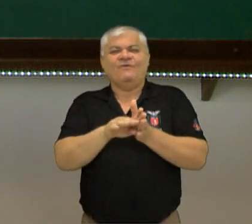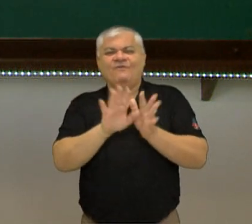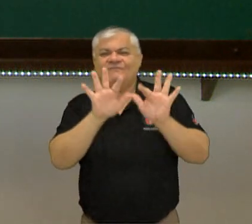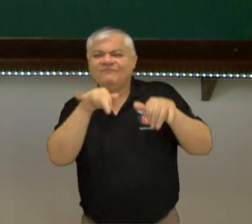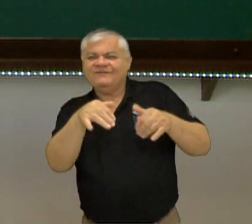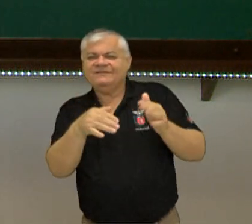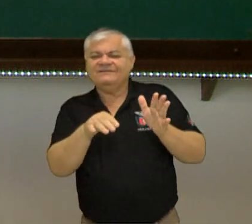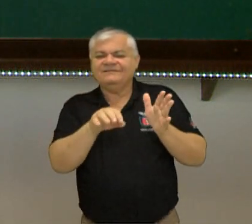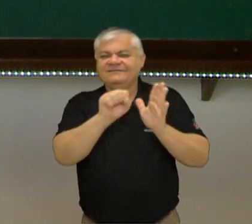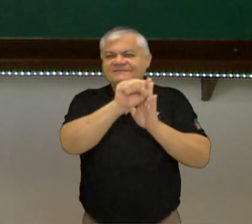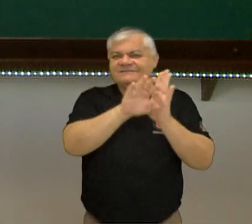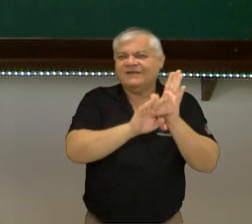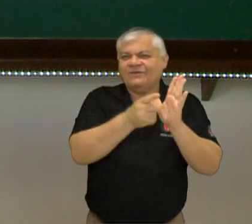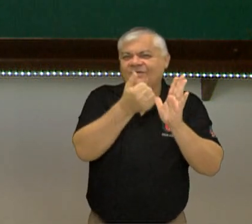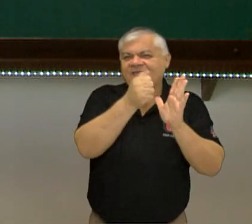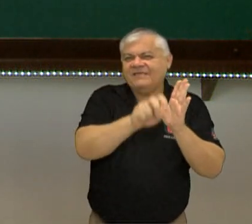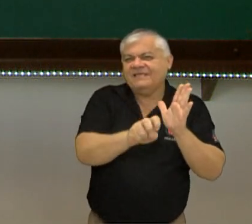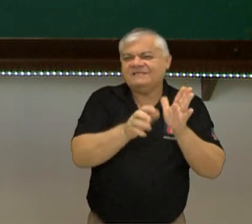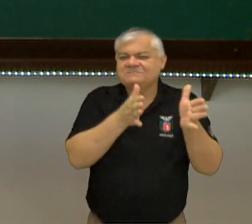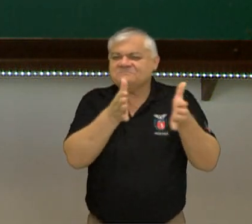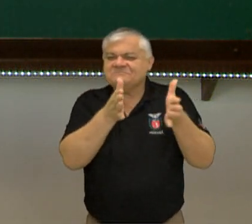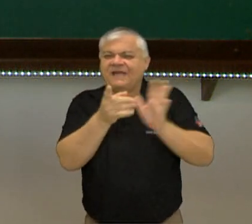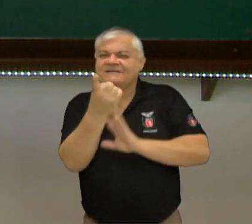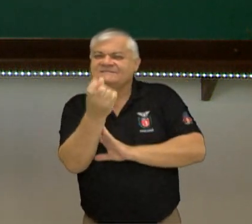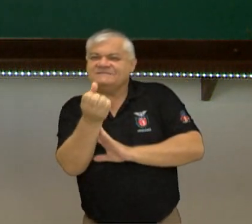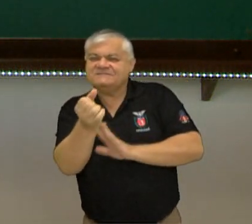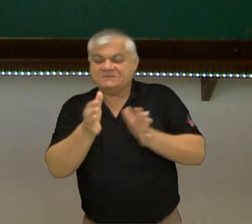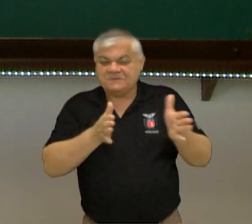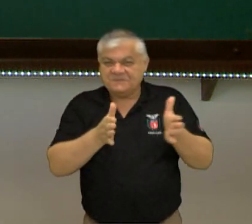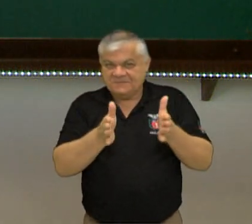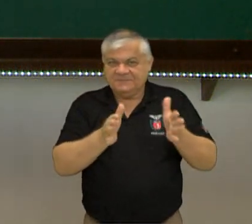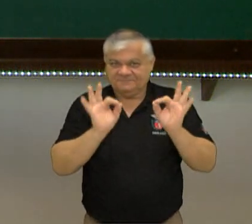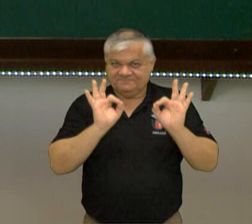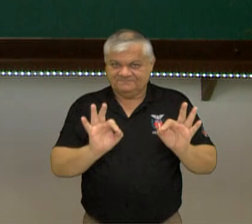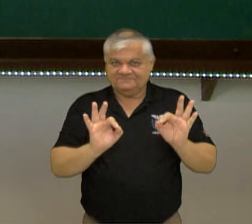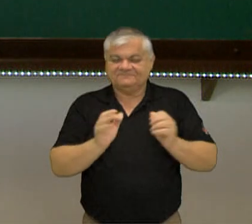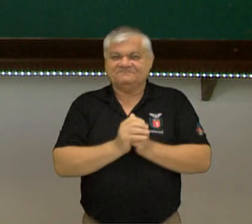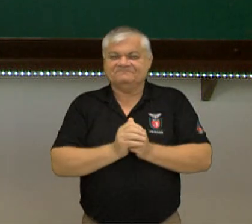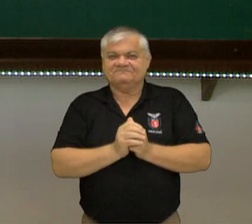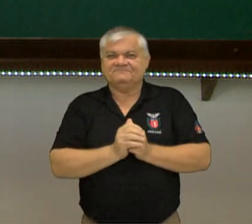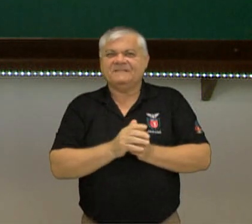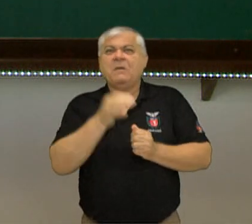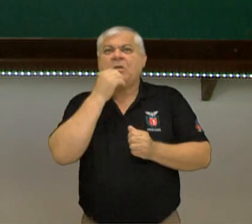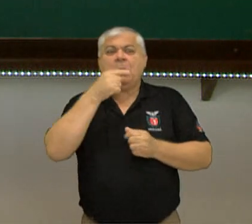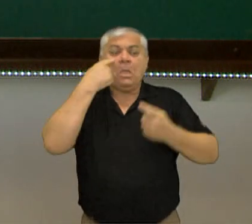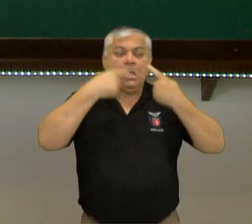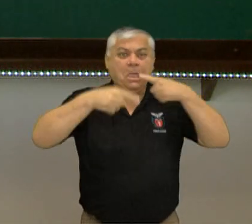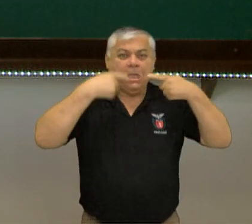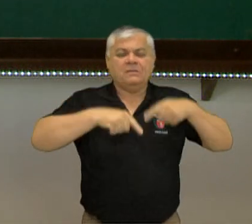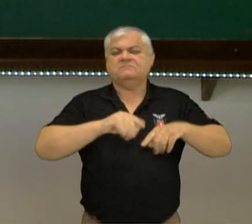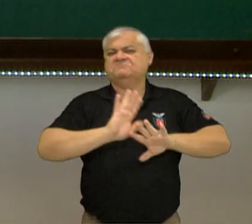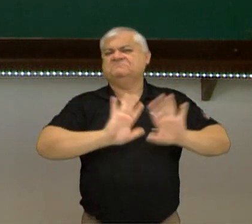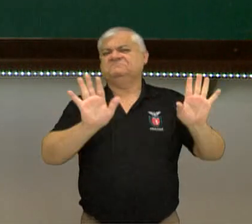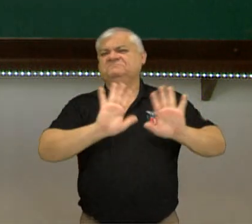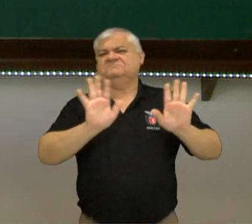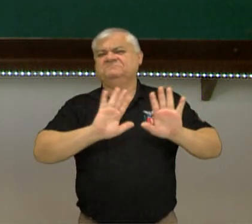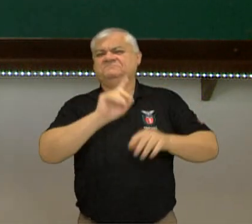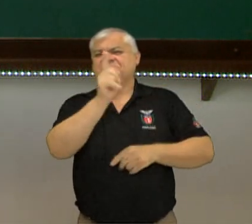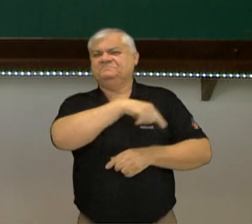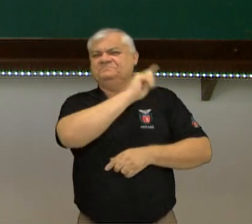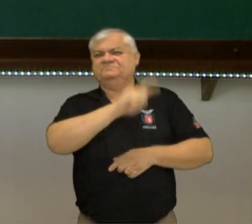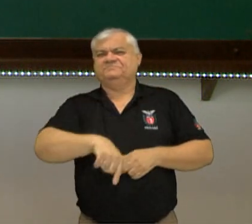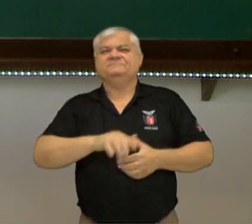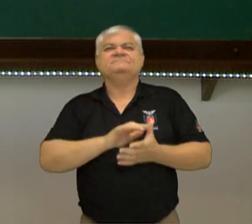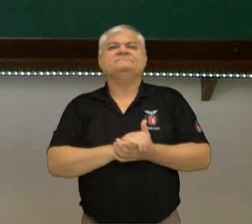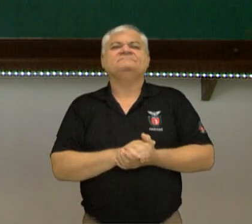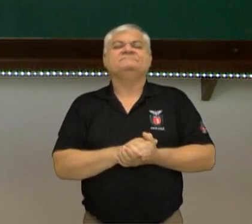início do século XVI. Vamos então desconstruir essa ideia de que eles descobriram a América, beleza?